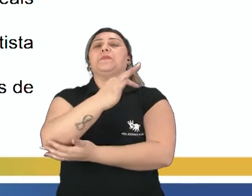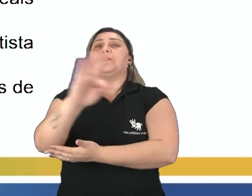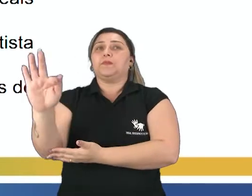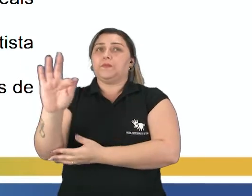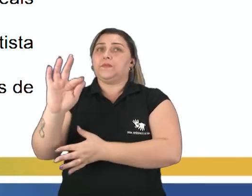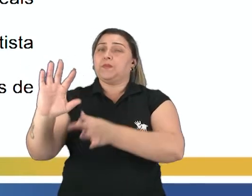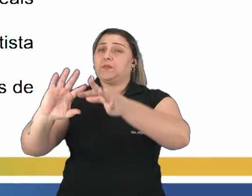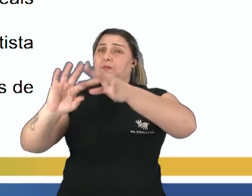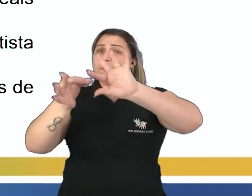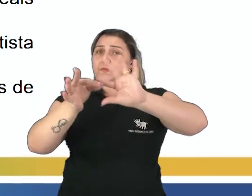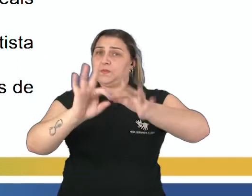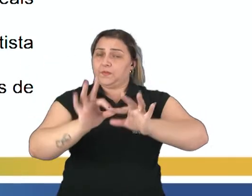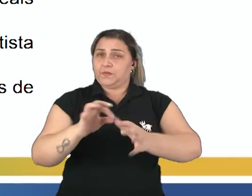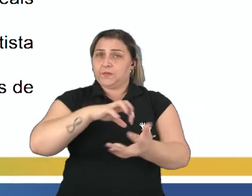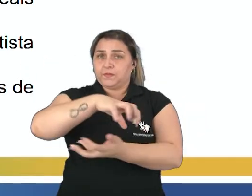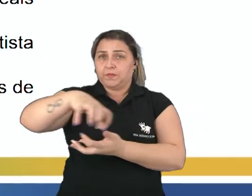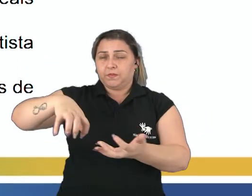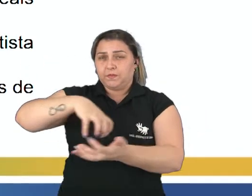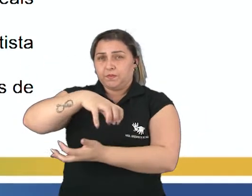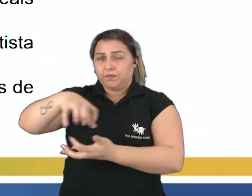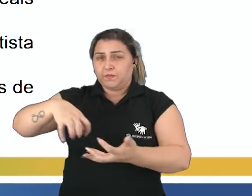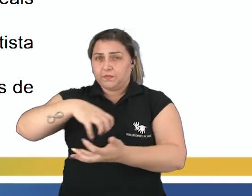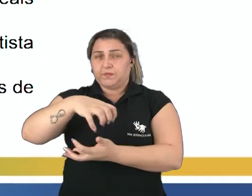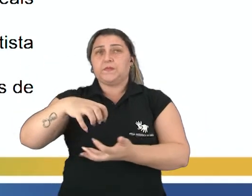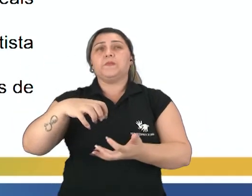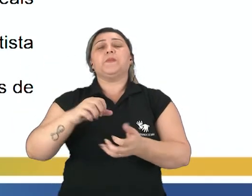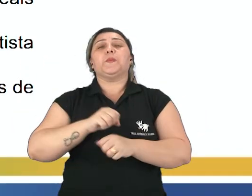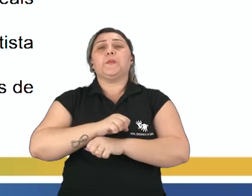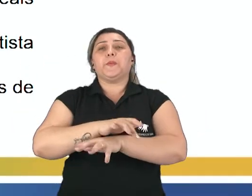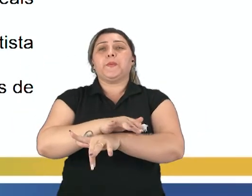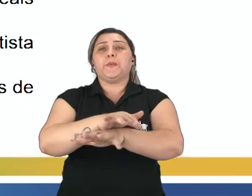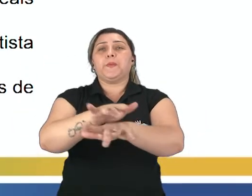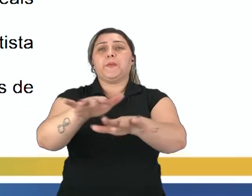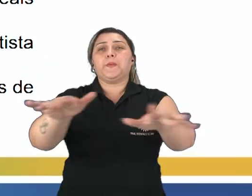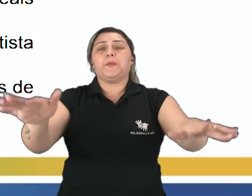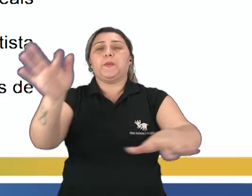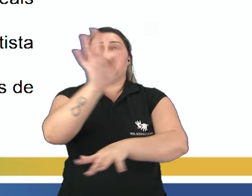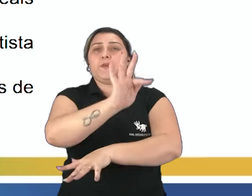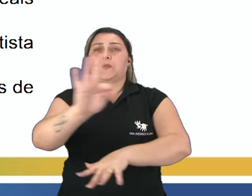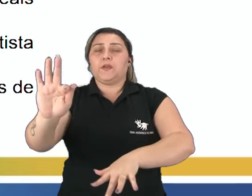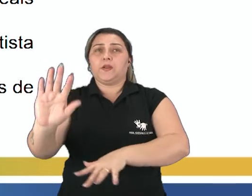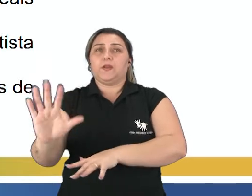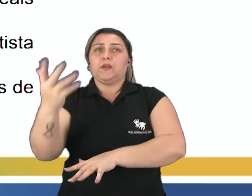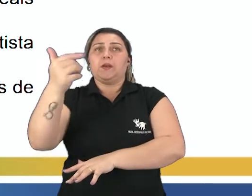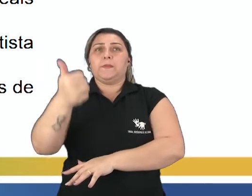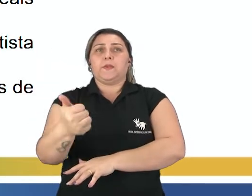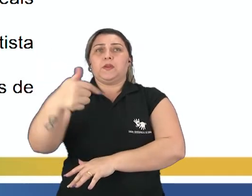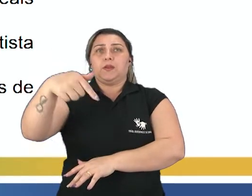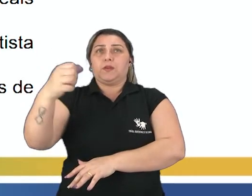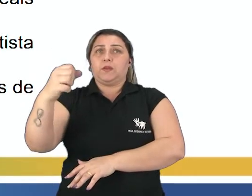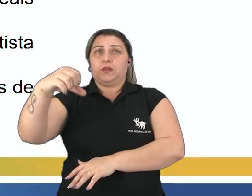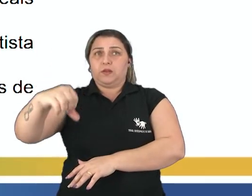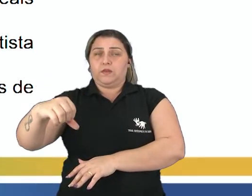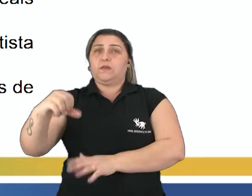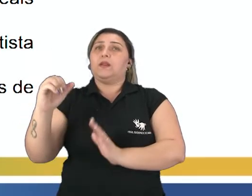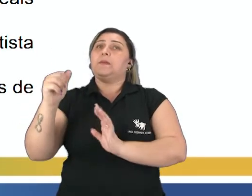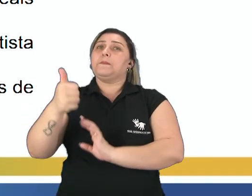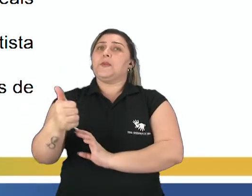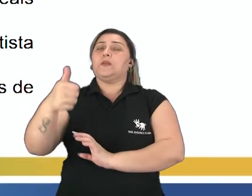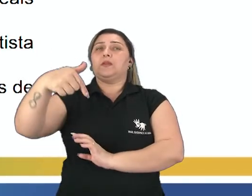ciclo revolucionário de grandes proporções que se espalhou pela França e aconteceu entre 1789